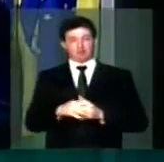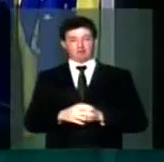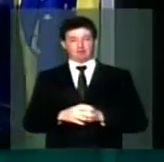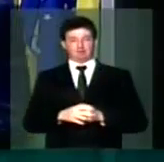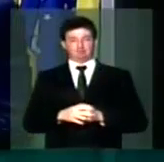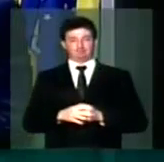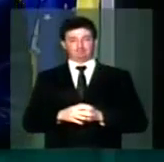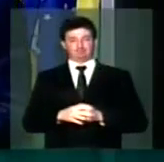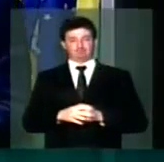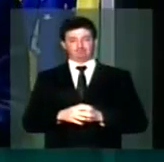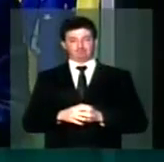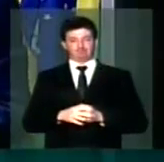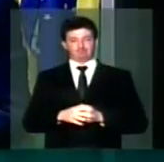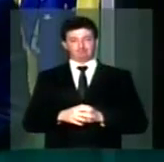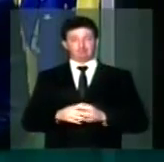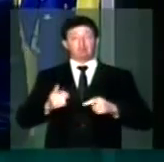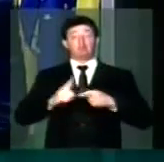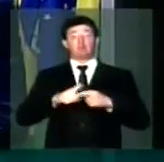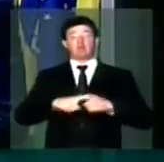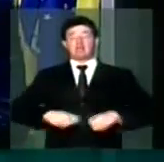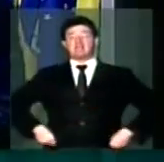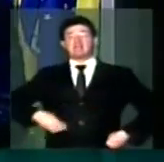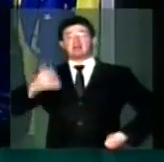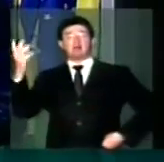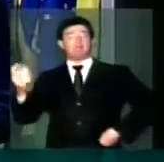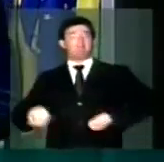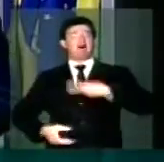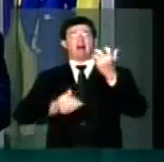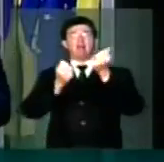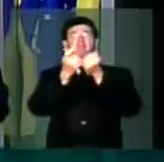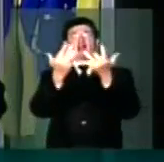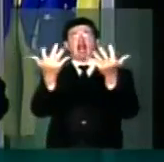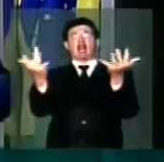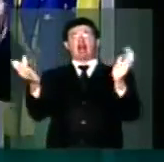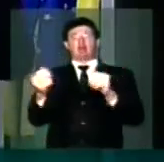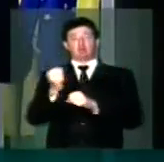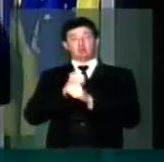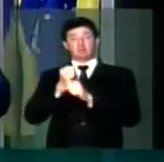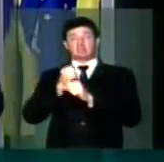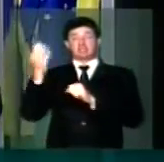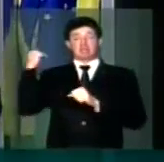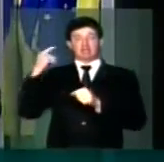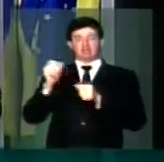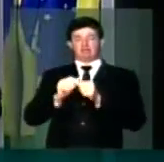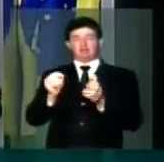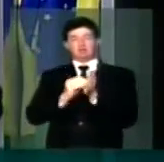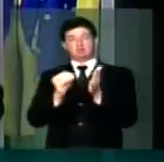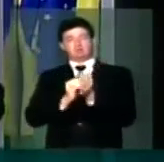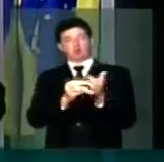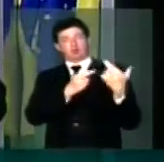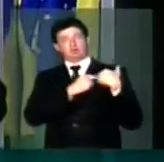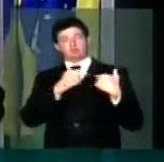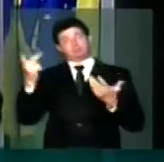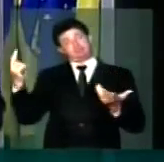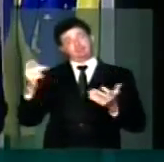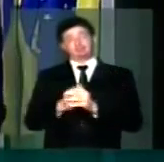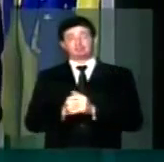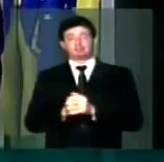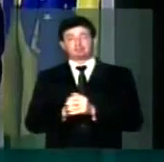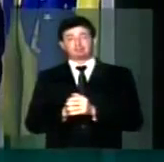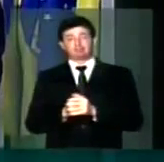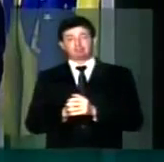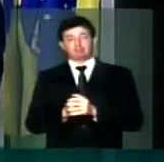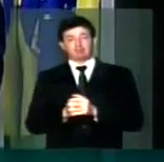nossa República, pela gastança que se estabeleceu ao longo dos anos de forma irresponsável. A